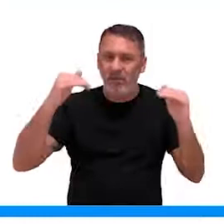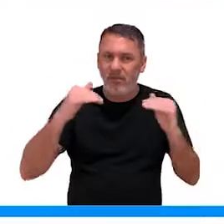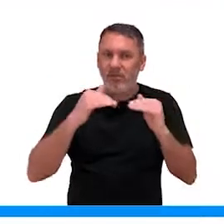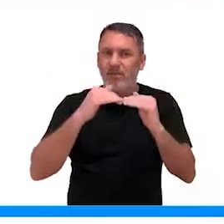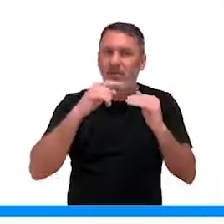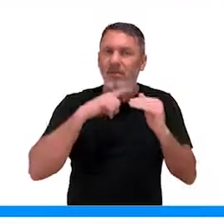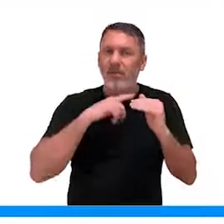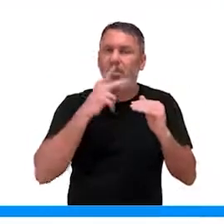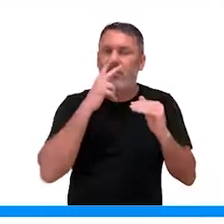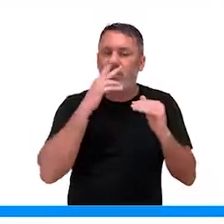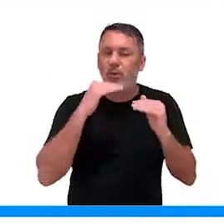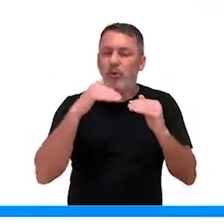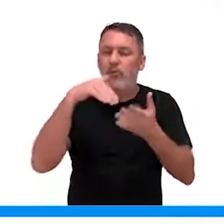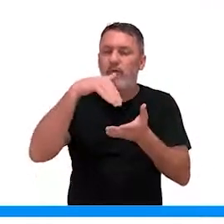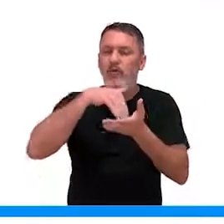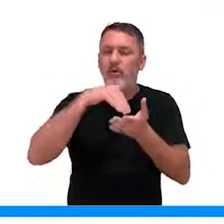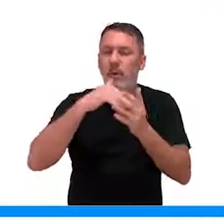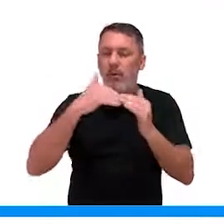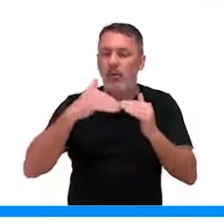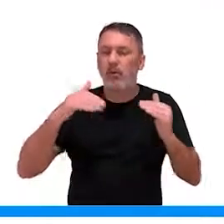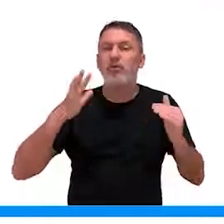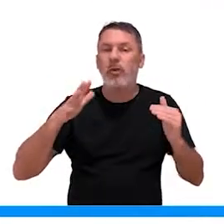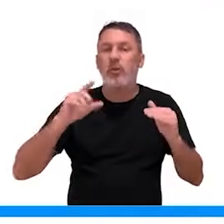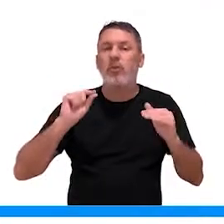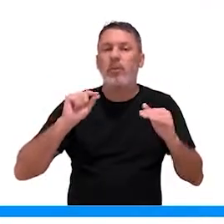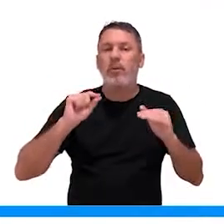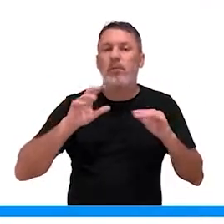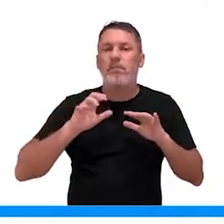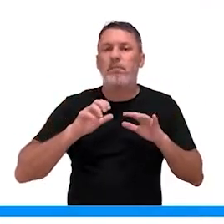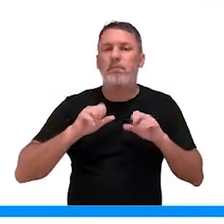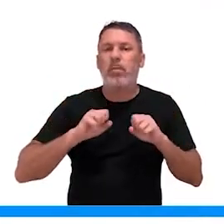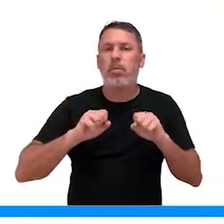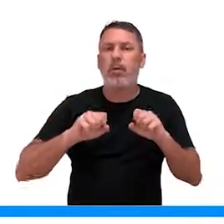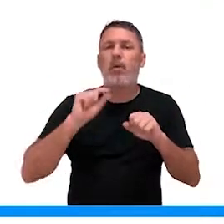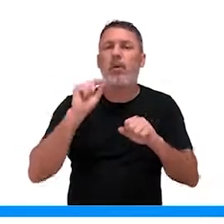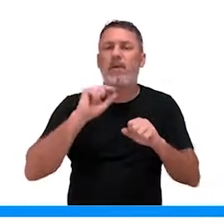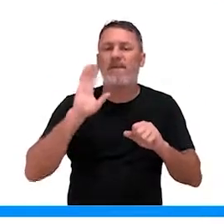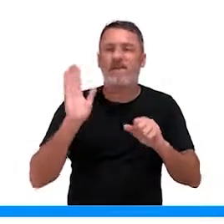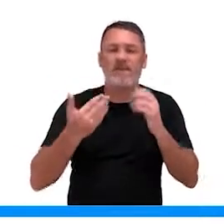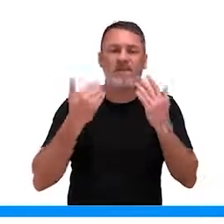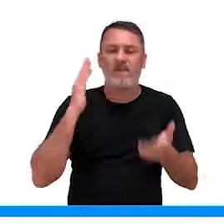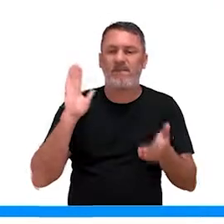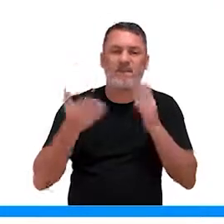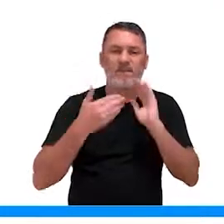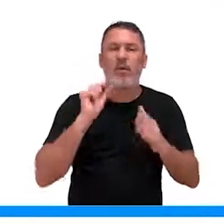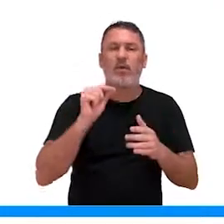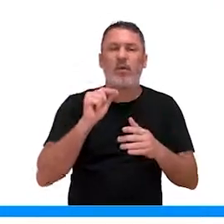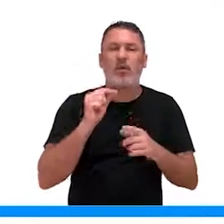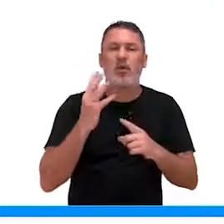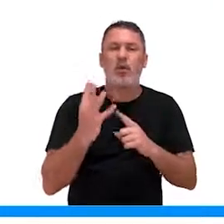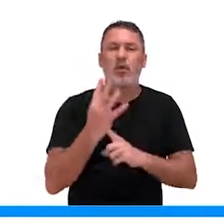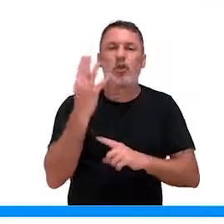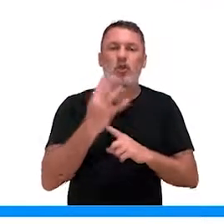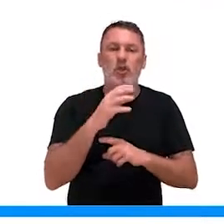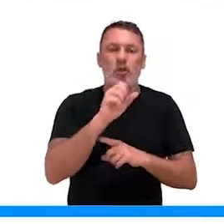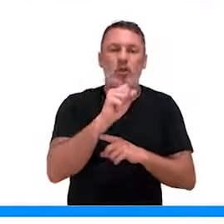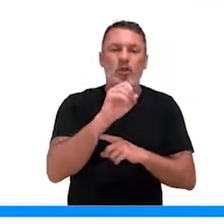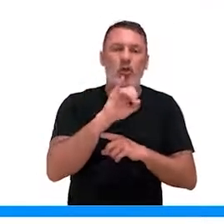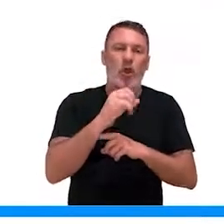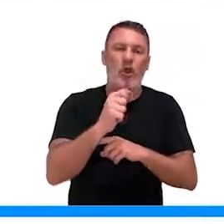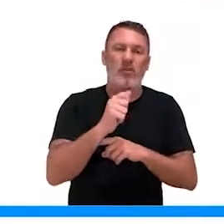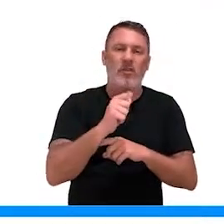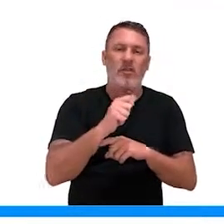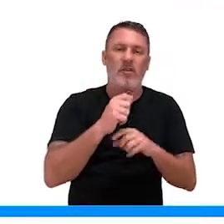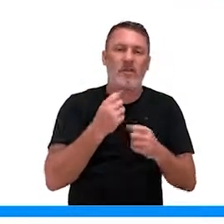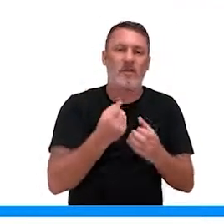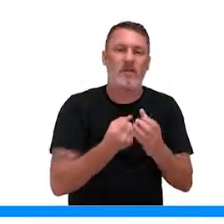floresta amazônica, principalmente, que já estão sendo ocupadas por plantios de soja ou, claro,